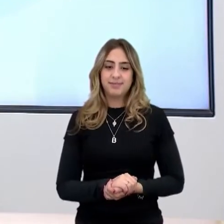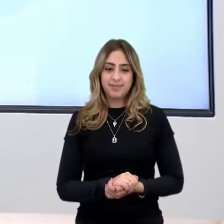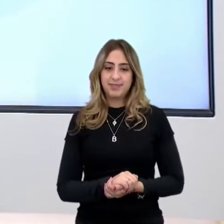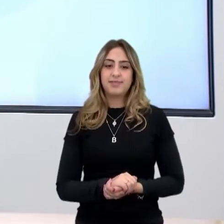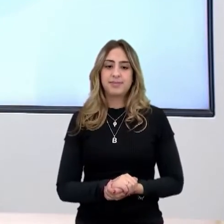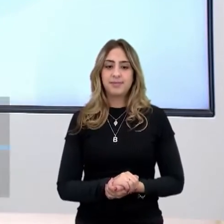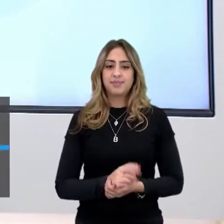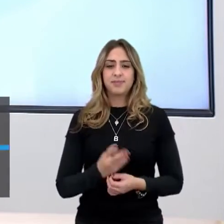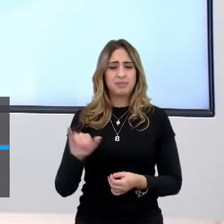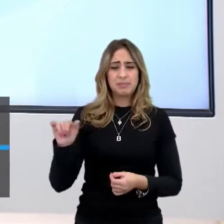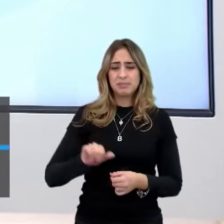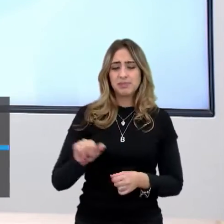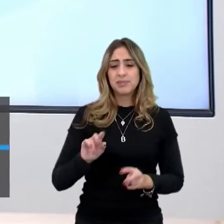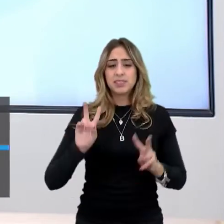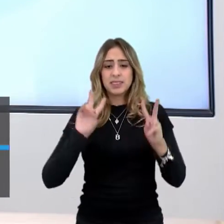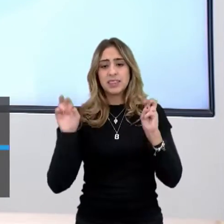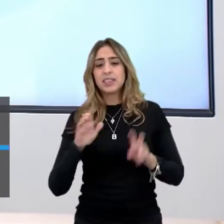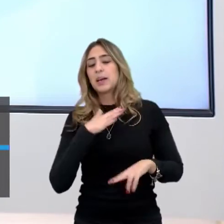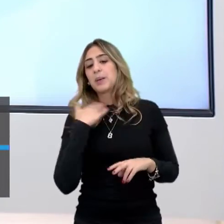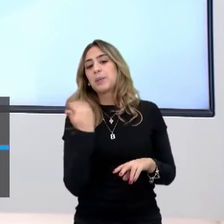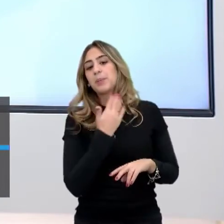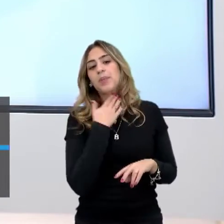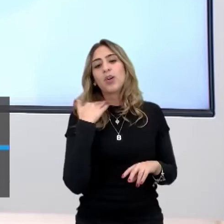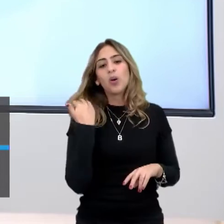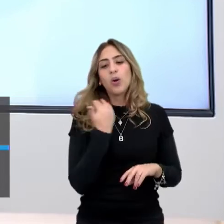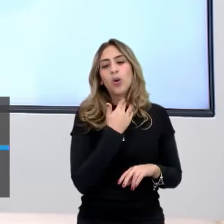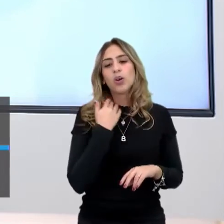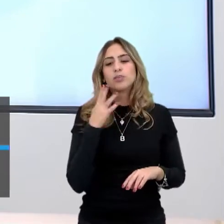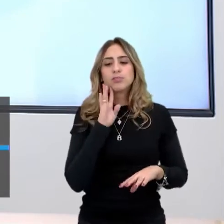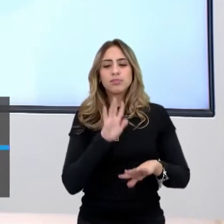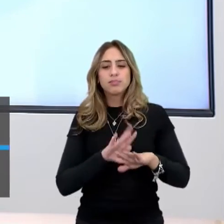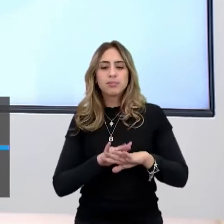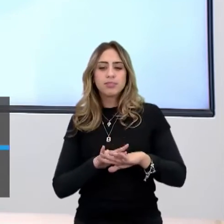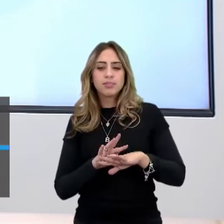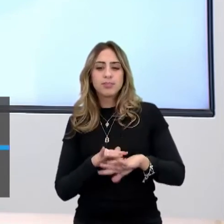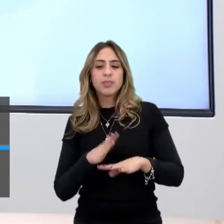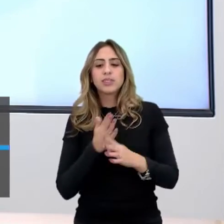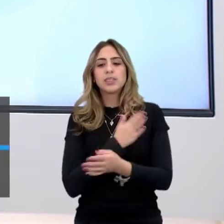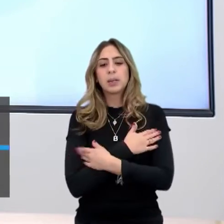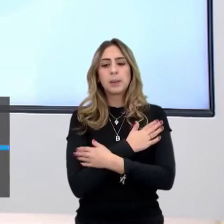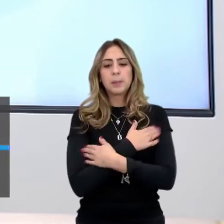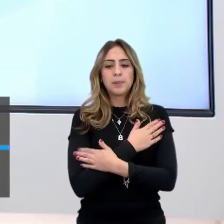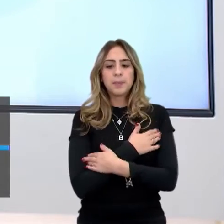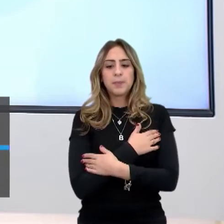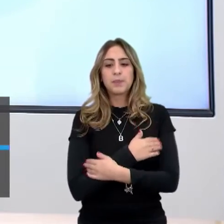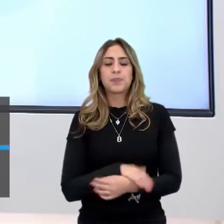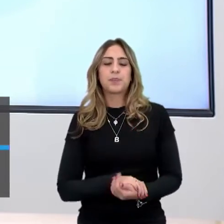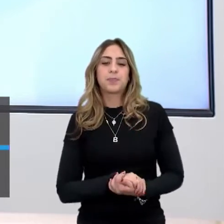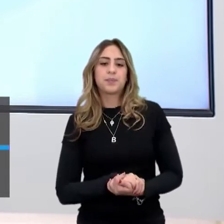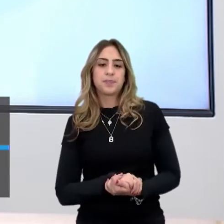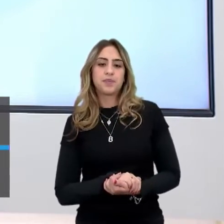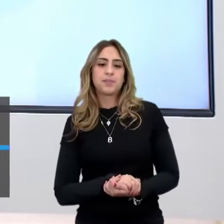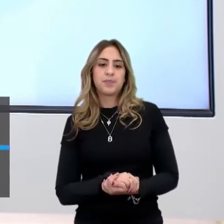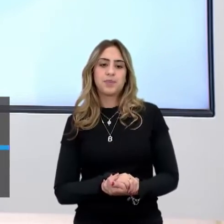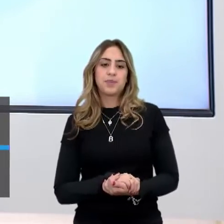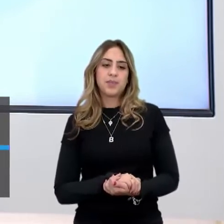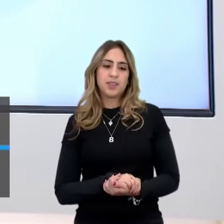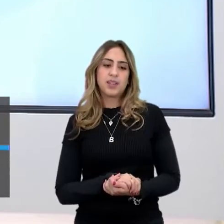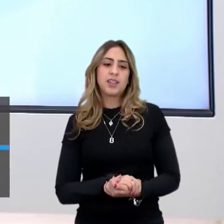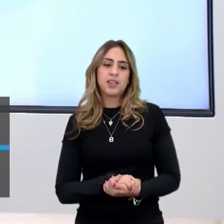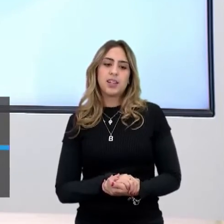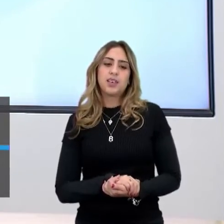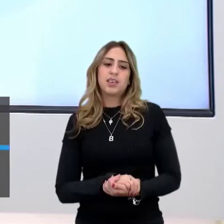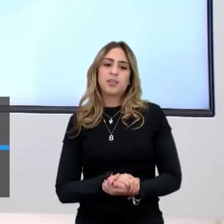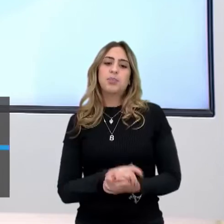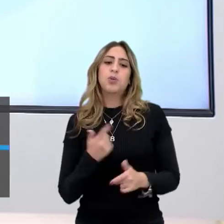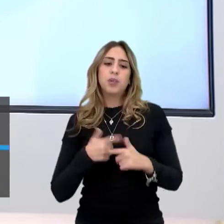muito ruim, a questão das mortes, a questão da doença, a questão do desemprego, da desagregação